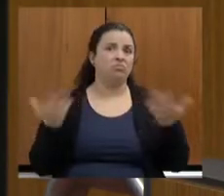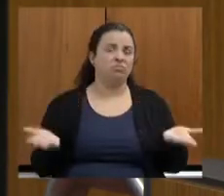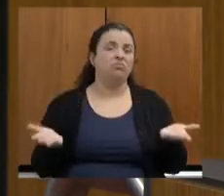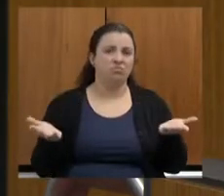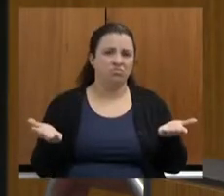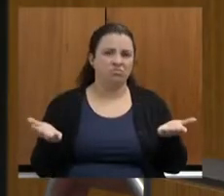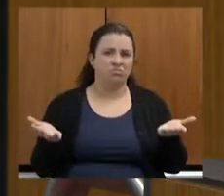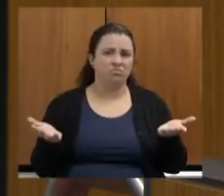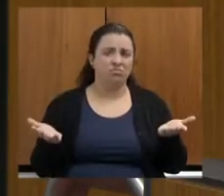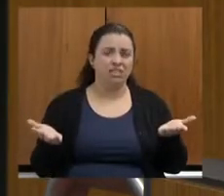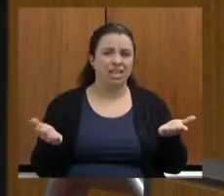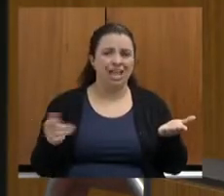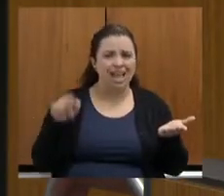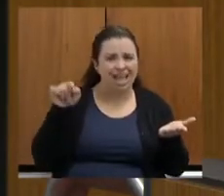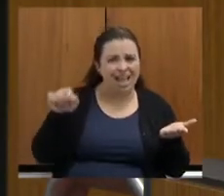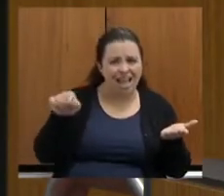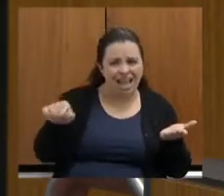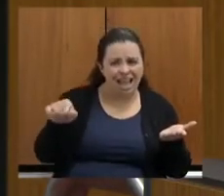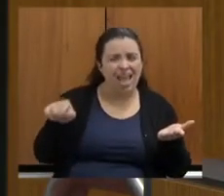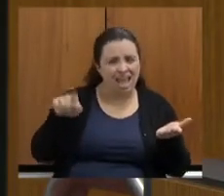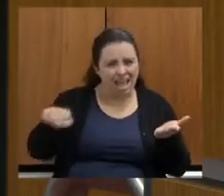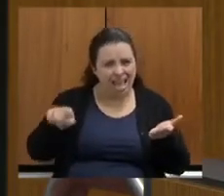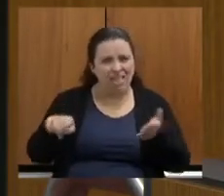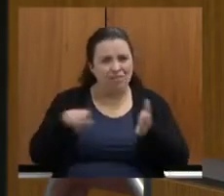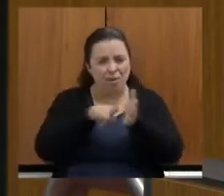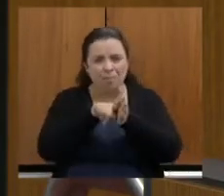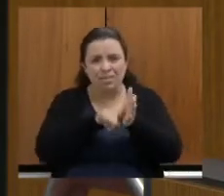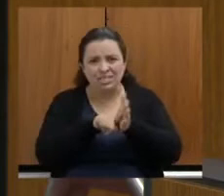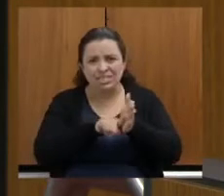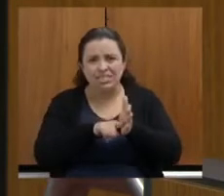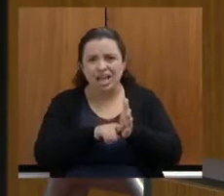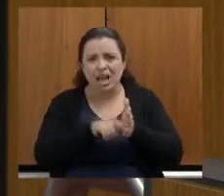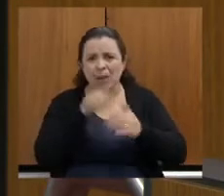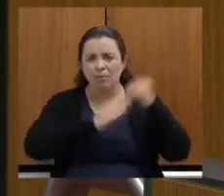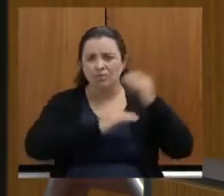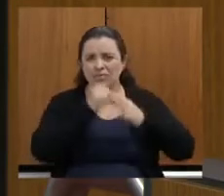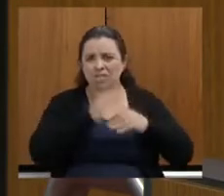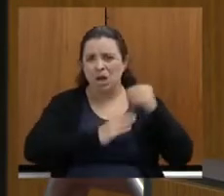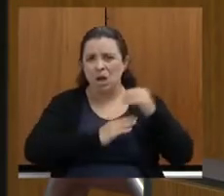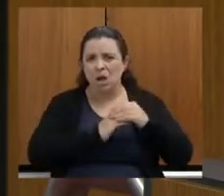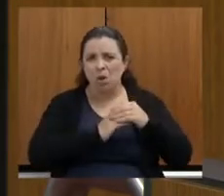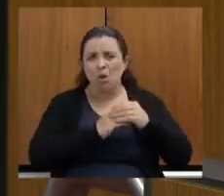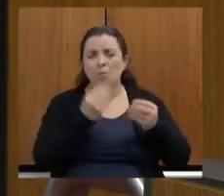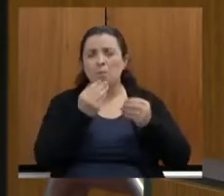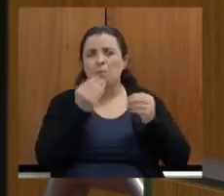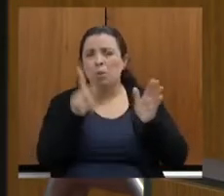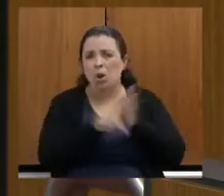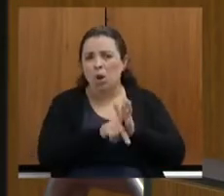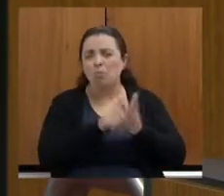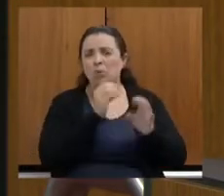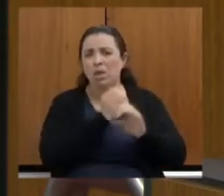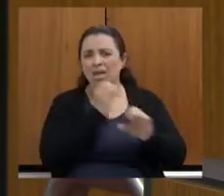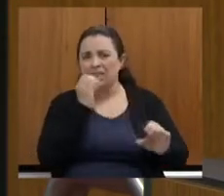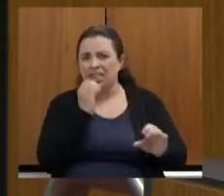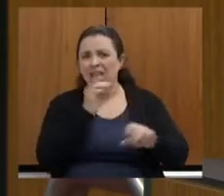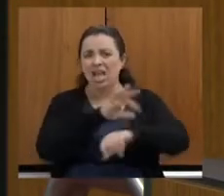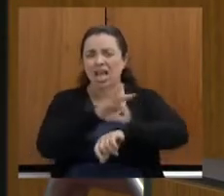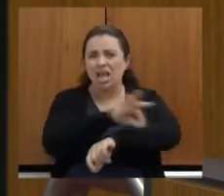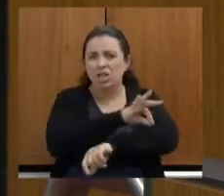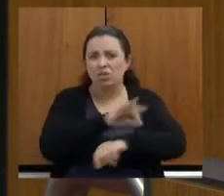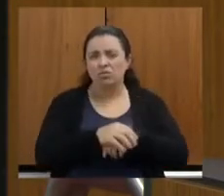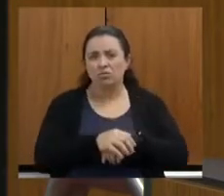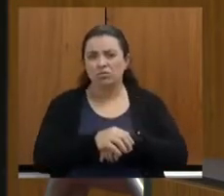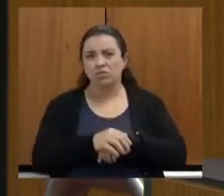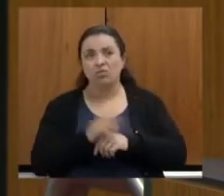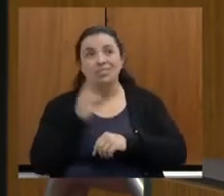pesquisar o que que o arquiteto faz o que é que o e os acabamentos das casas de longe tão lindos